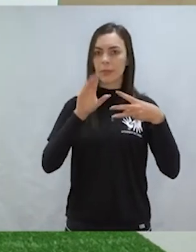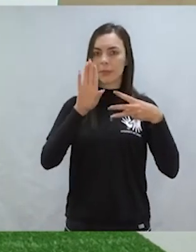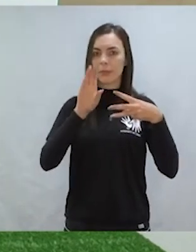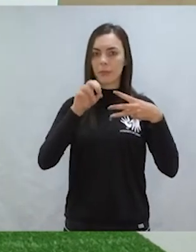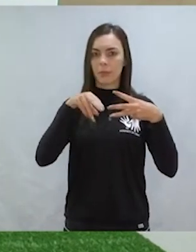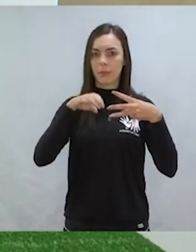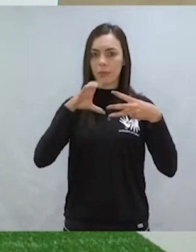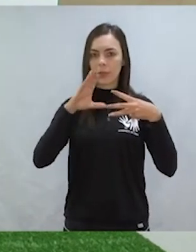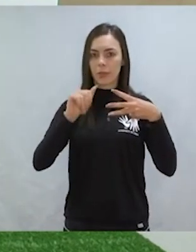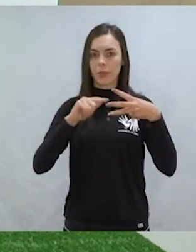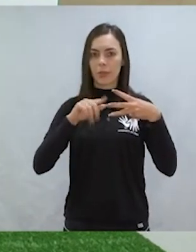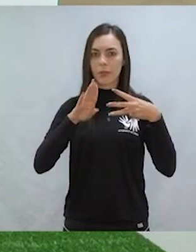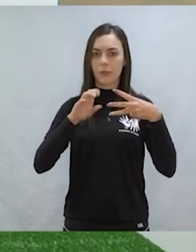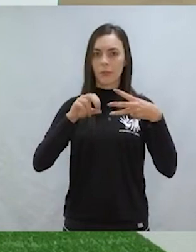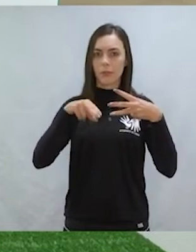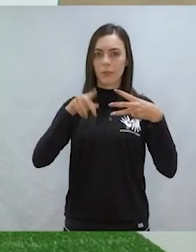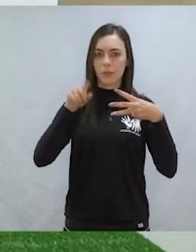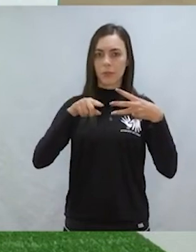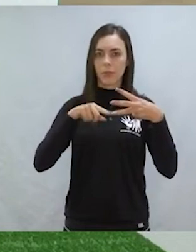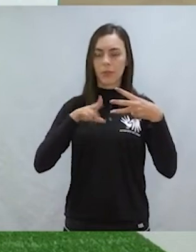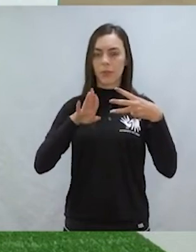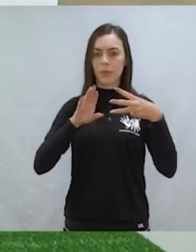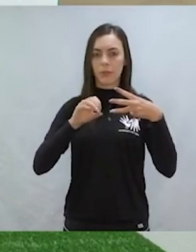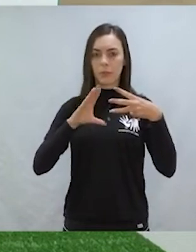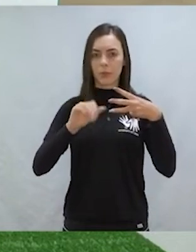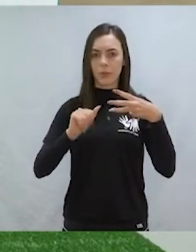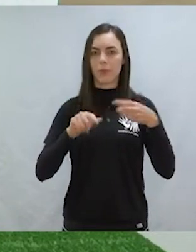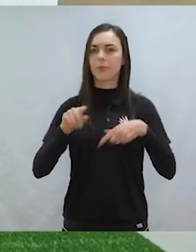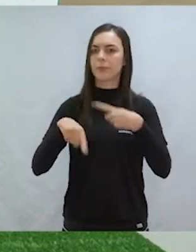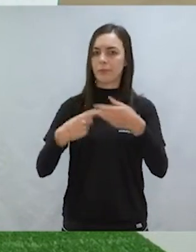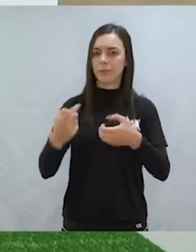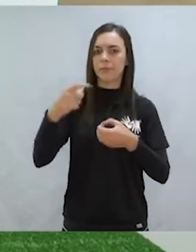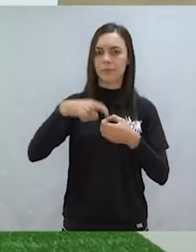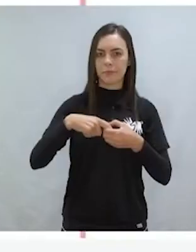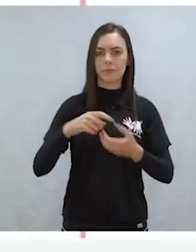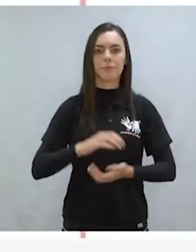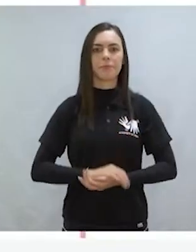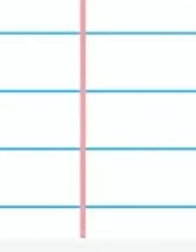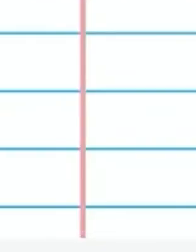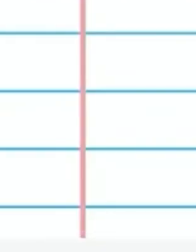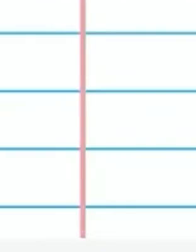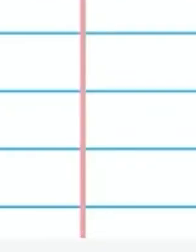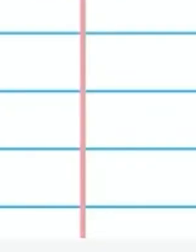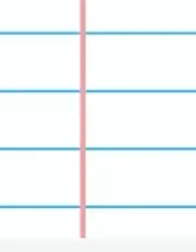Boneca, boné e boca. E eu já volto.